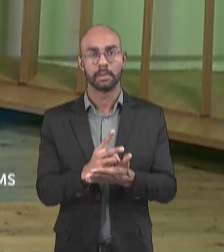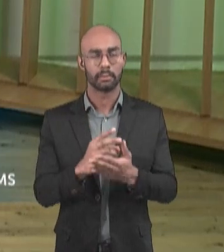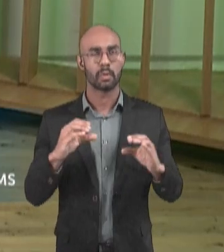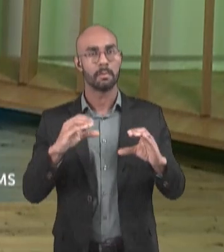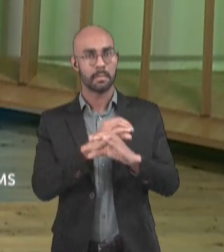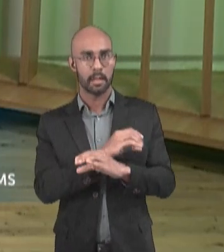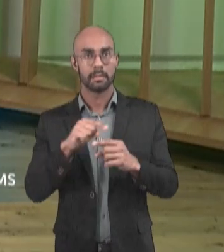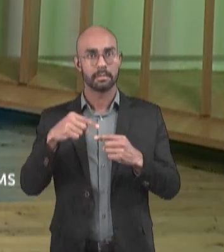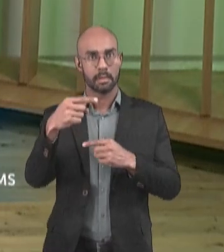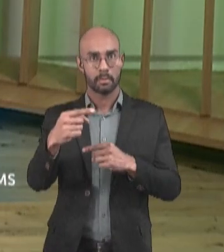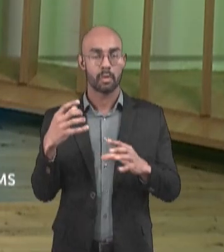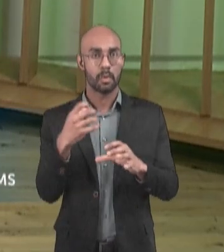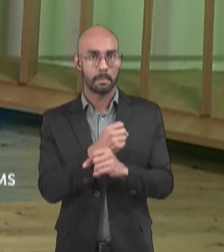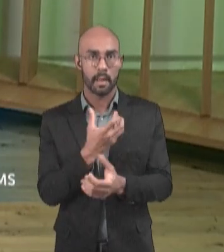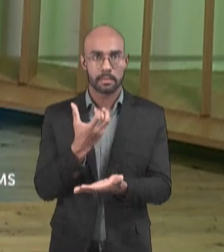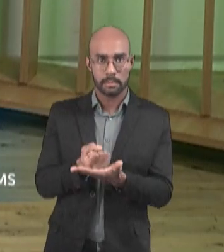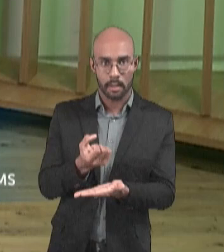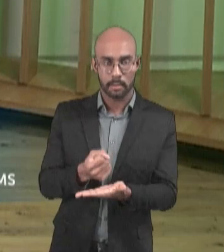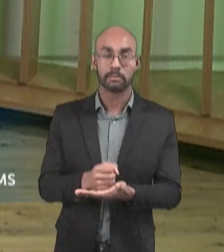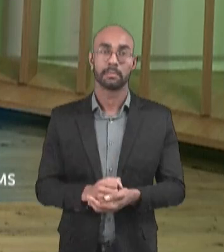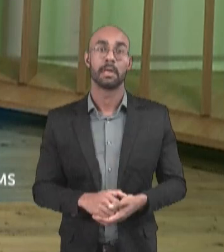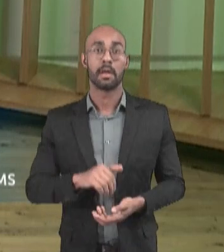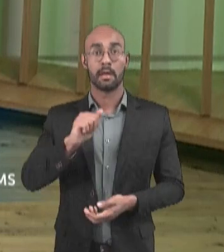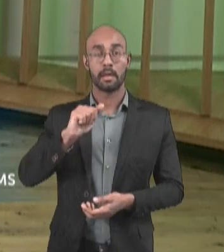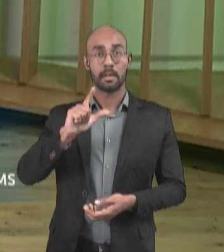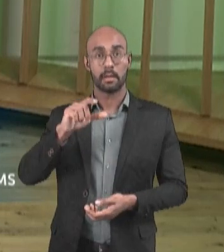completa para você conferir depois o resultado,